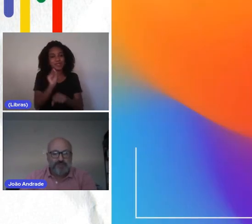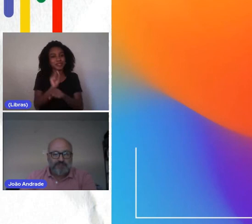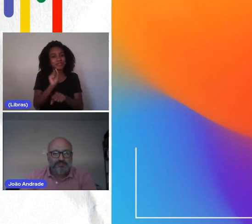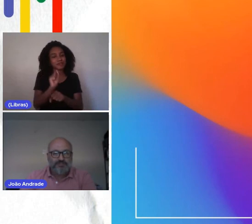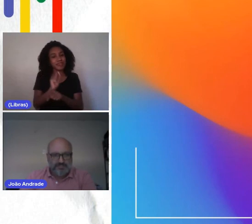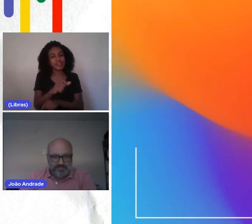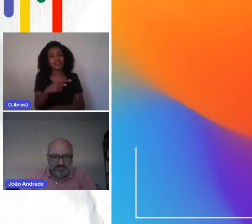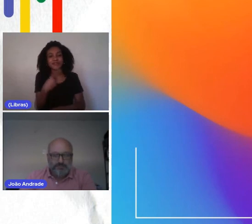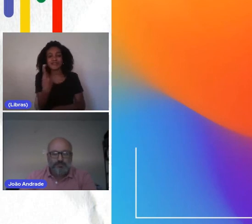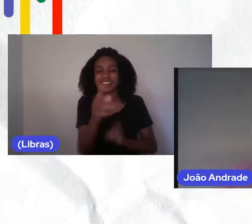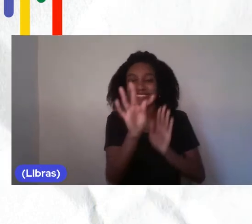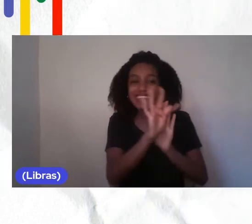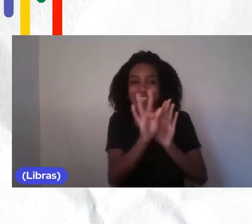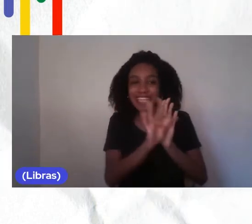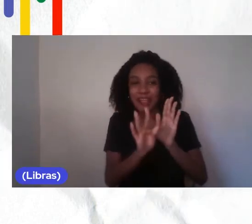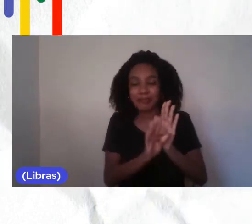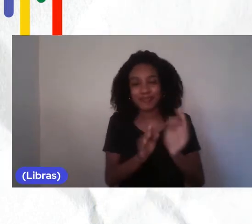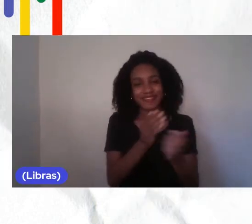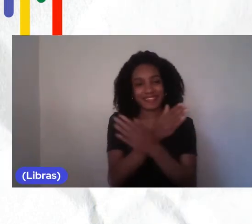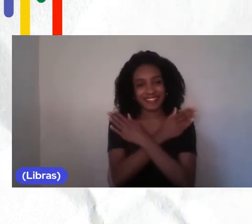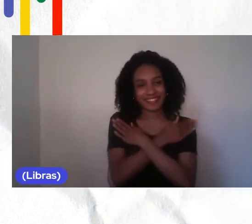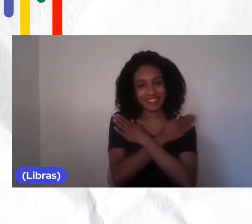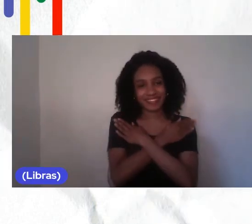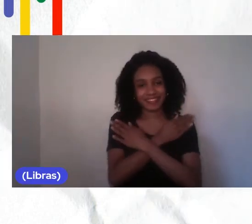com os trabalhos de vocês. Um abraço.